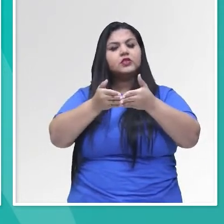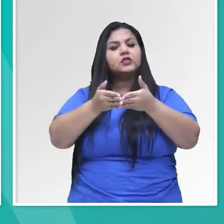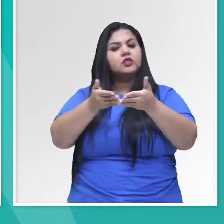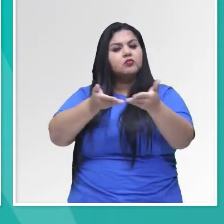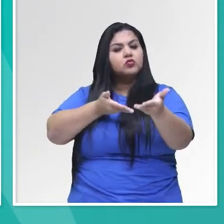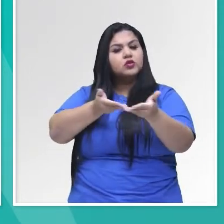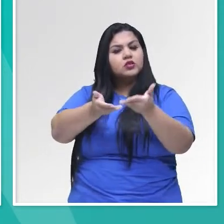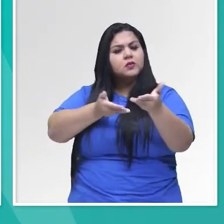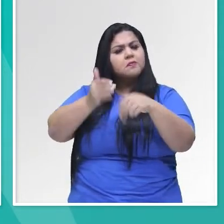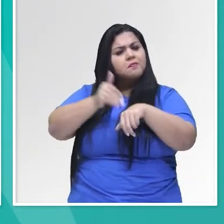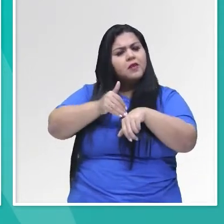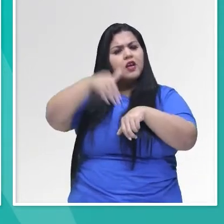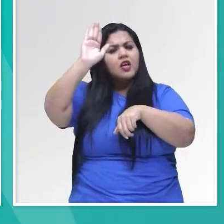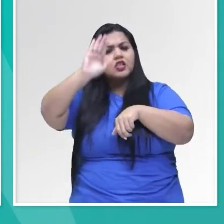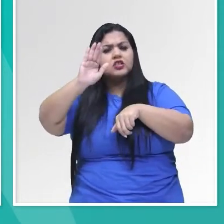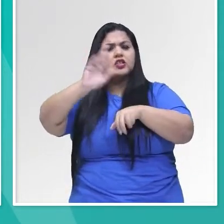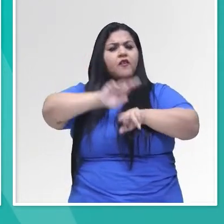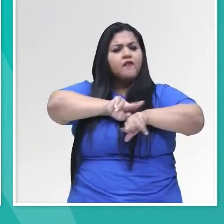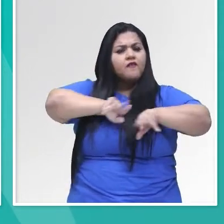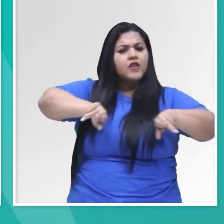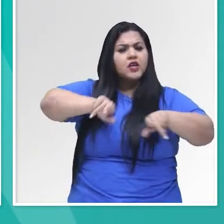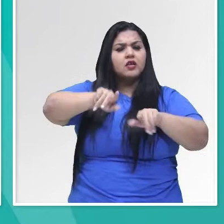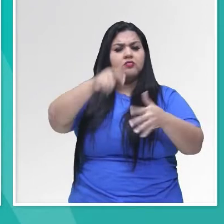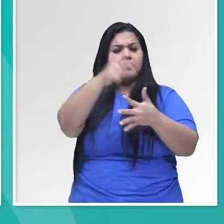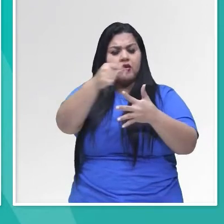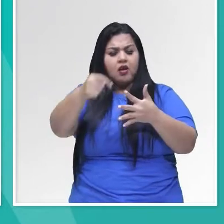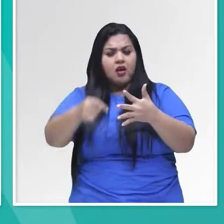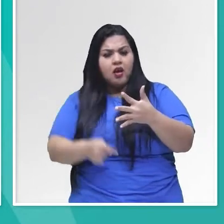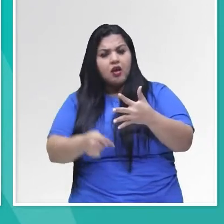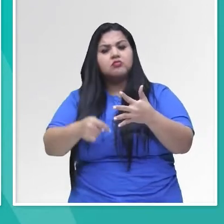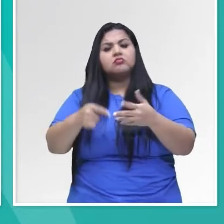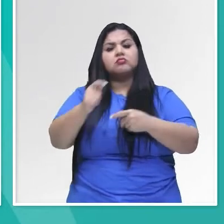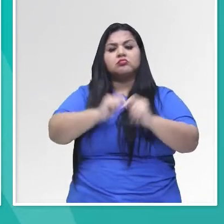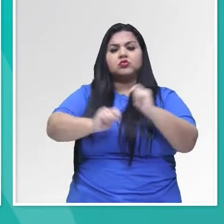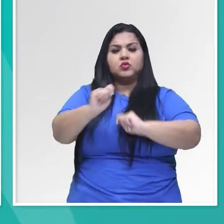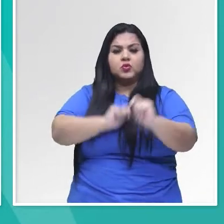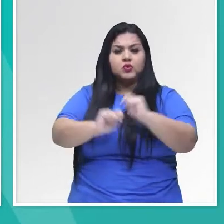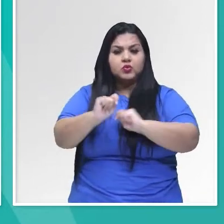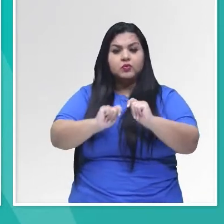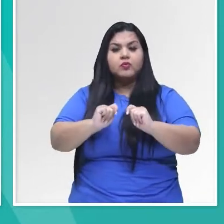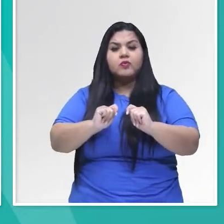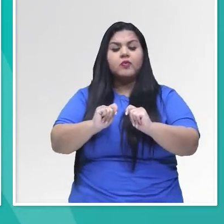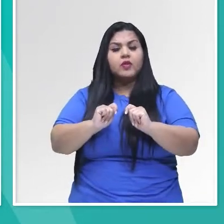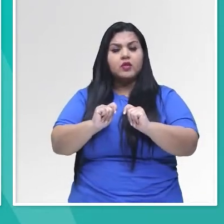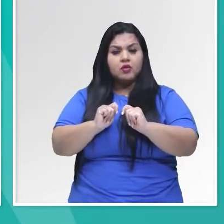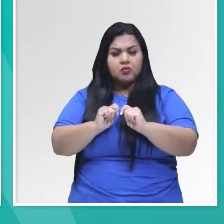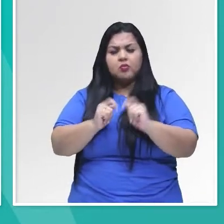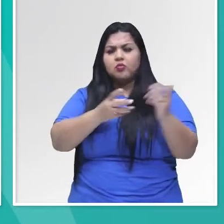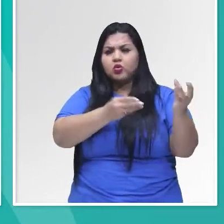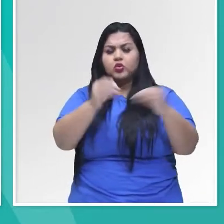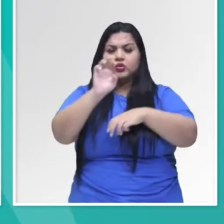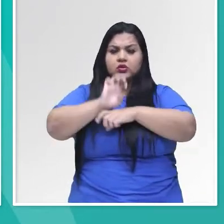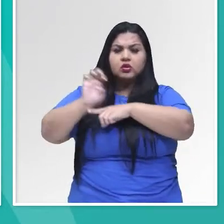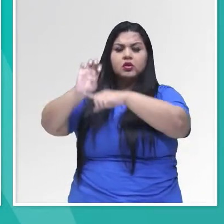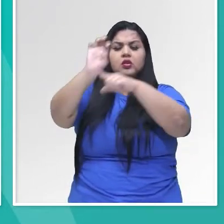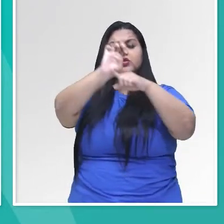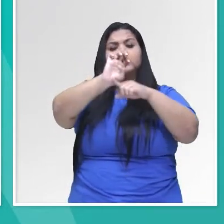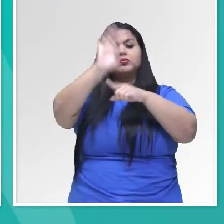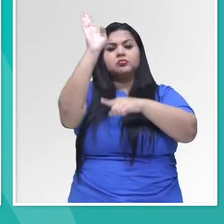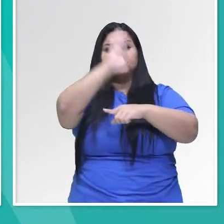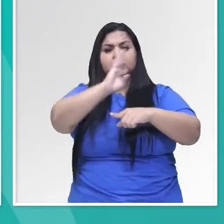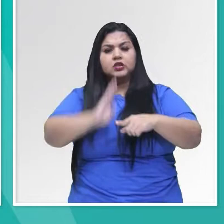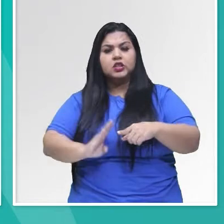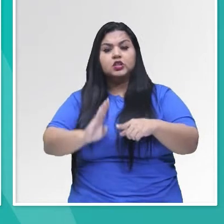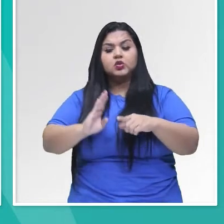atende aos mais diversos aspectos econômicos, né? Muitos estados do Brasil, as